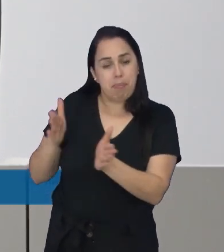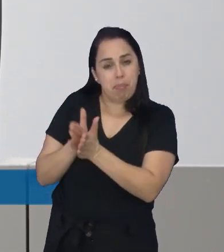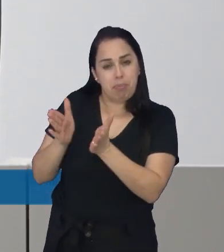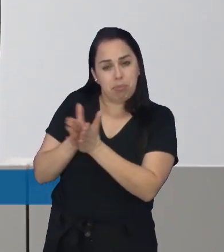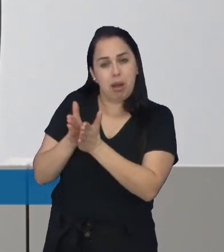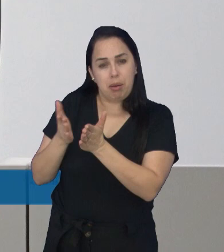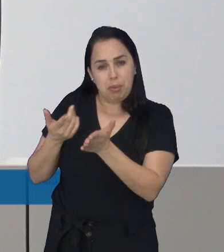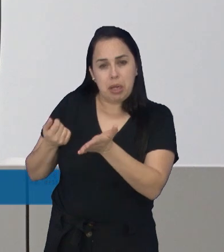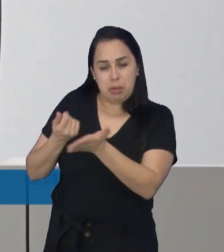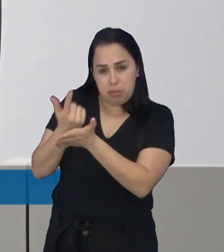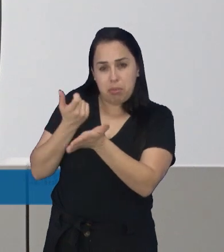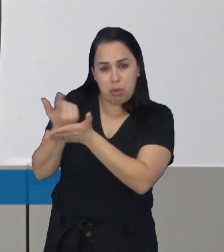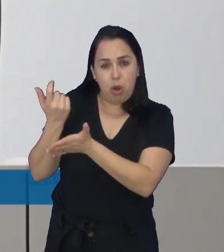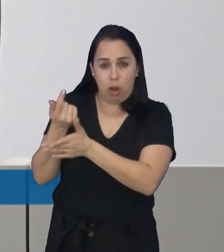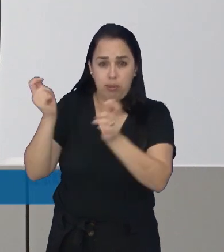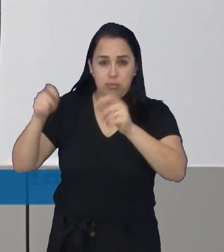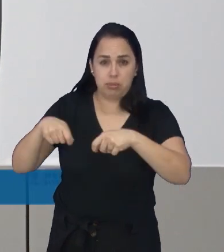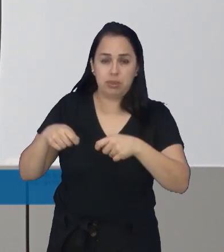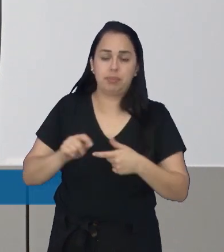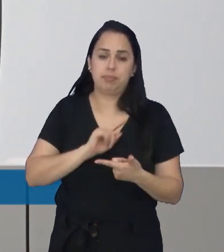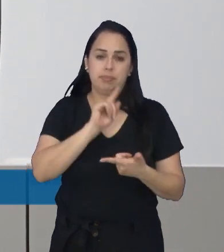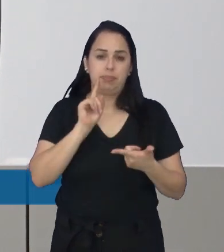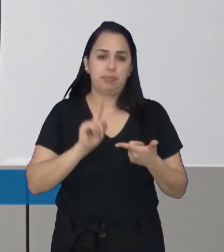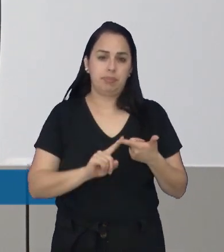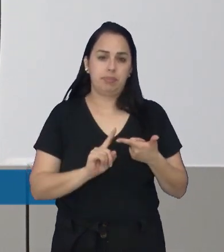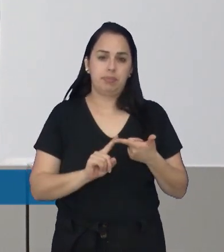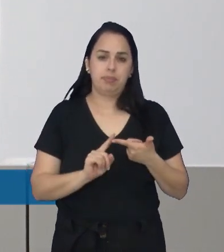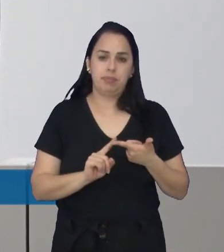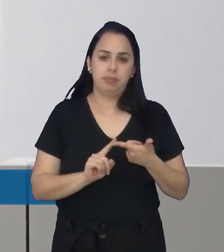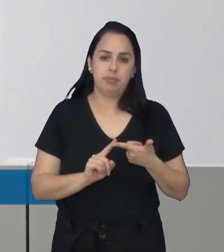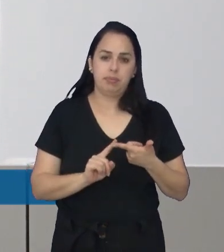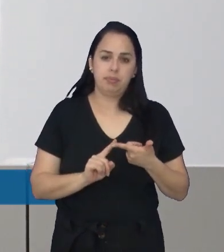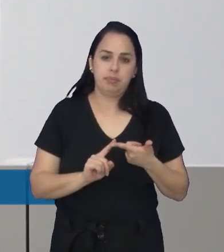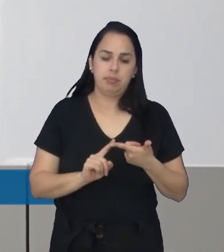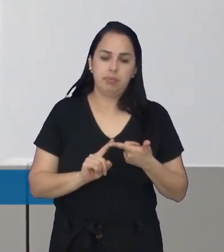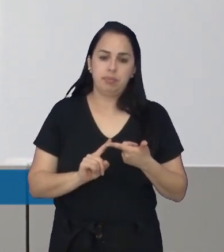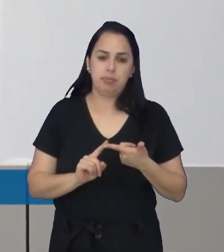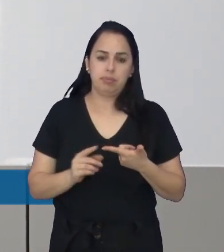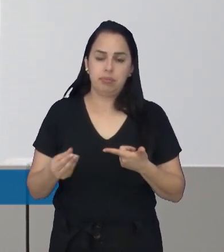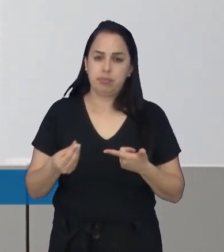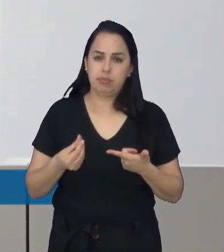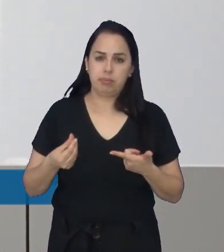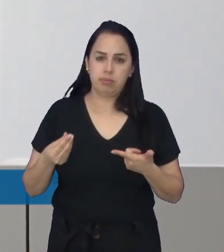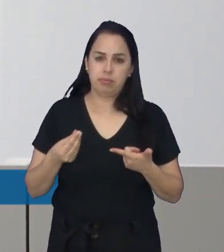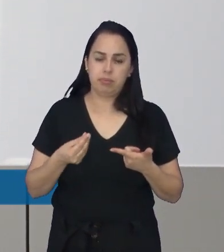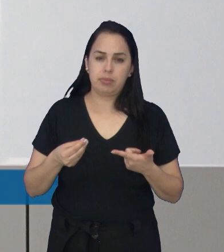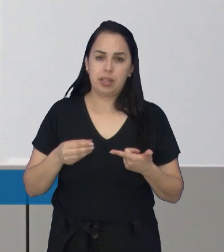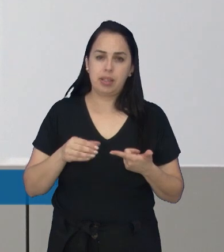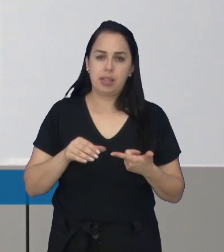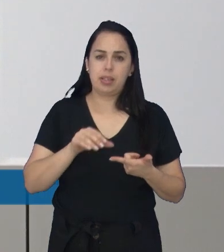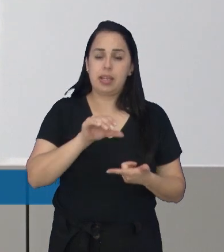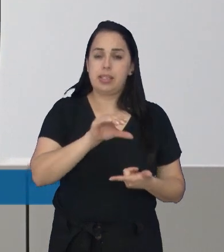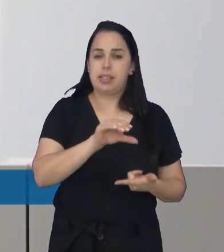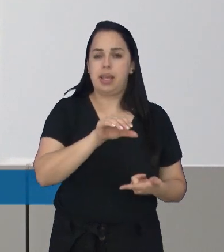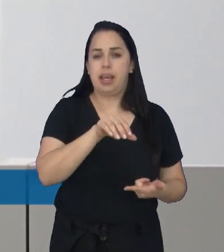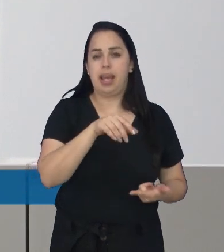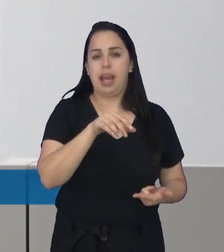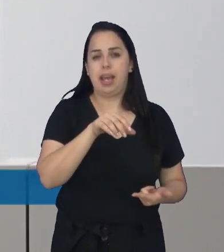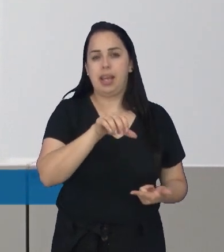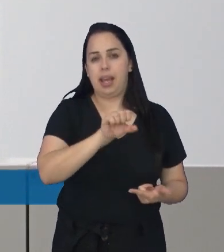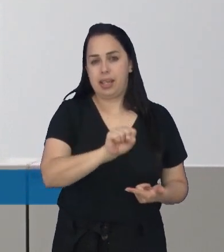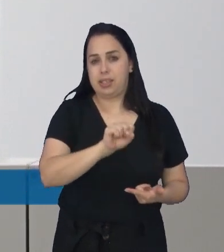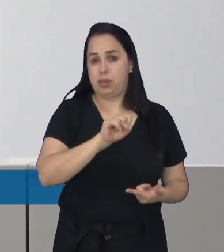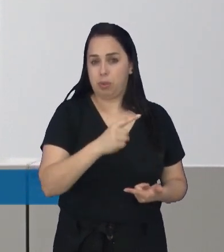mais vulneráveis fabricação artesanal a conversão né de cs:1 para CS ela